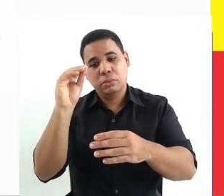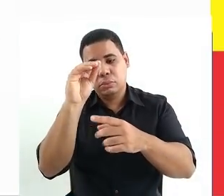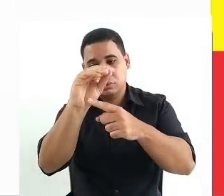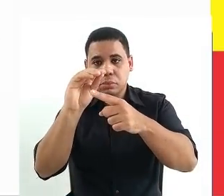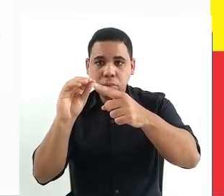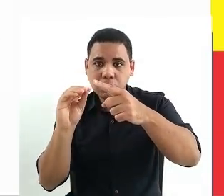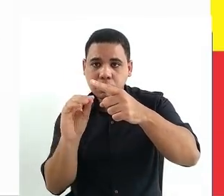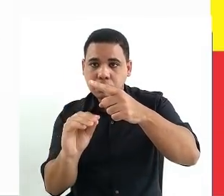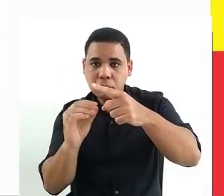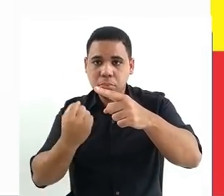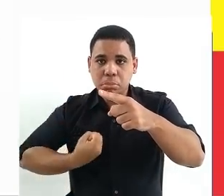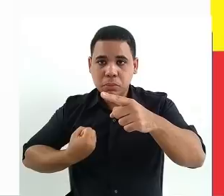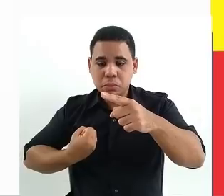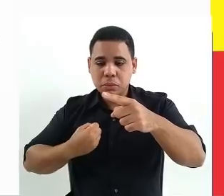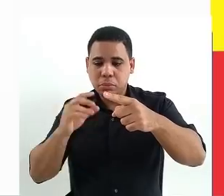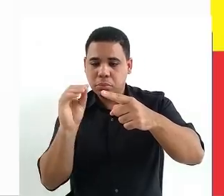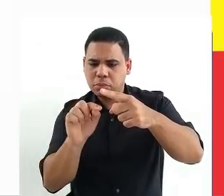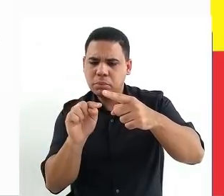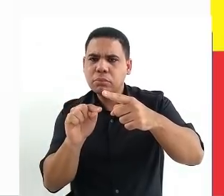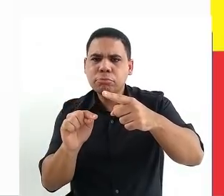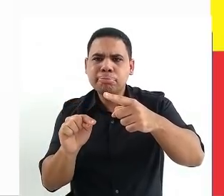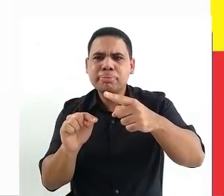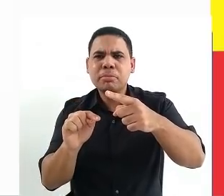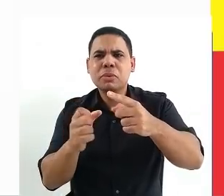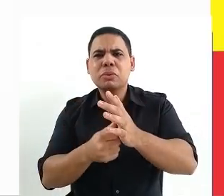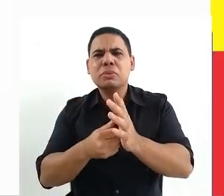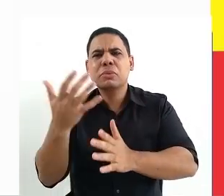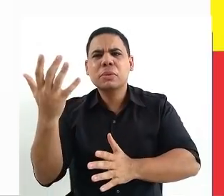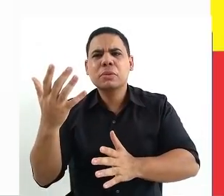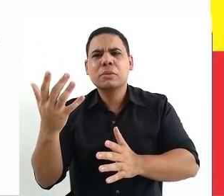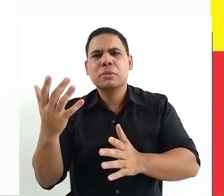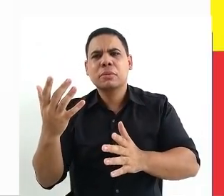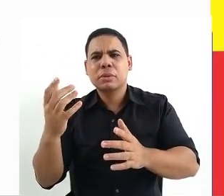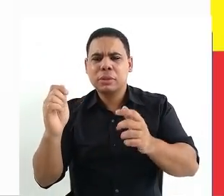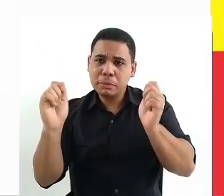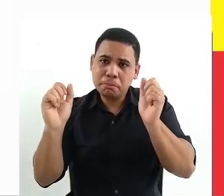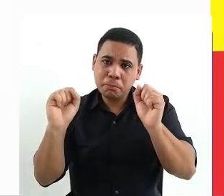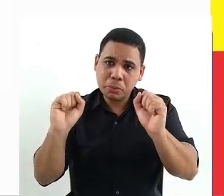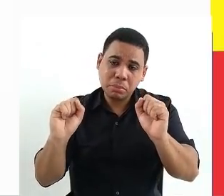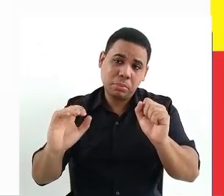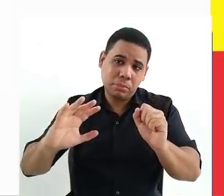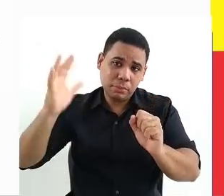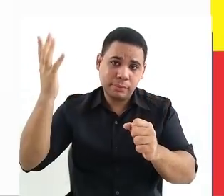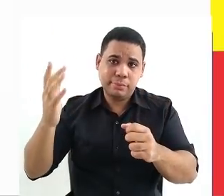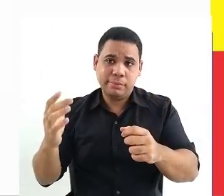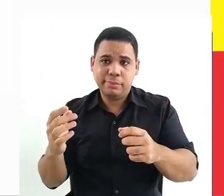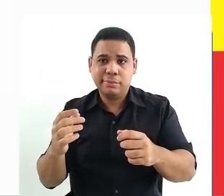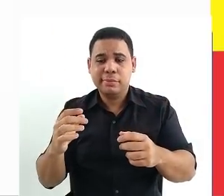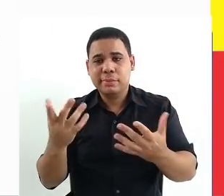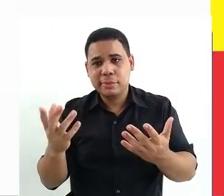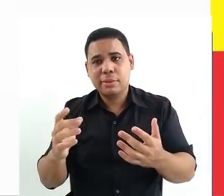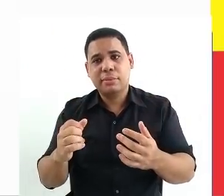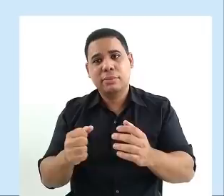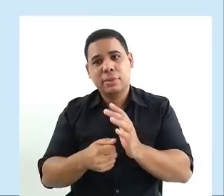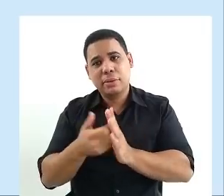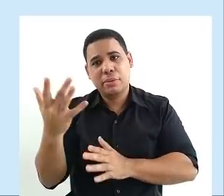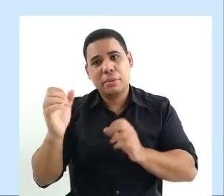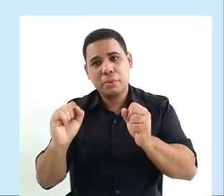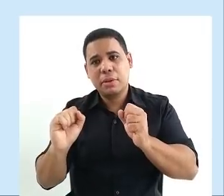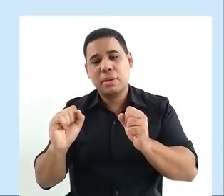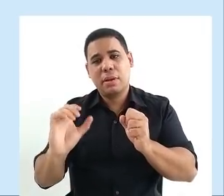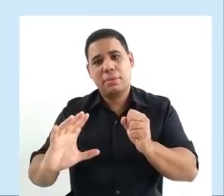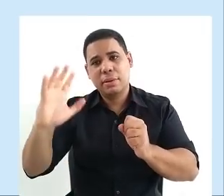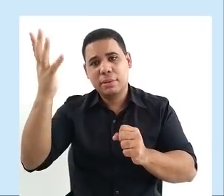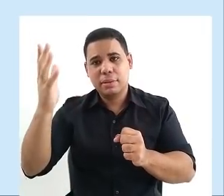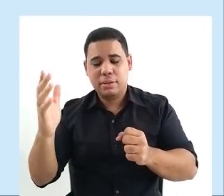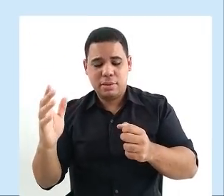aconteça sobre o número dos resultados possíveis do experimento. Gente,